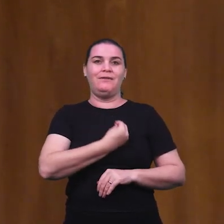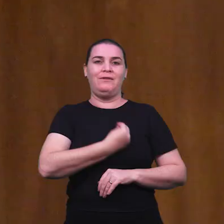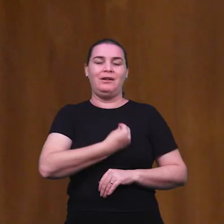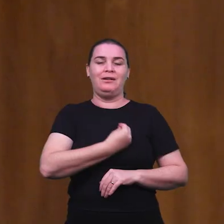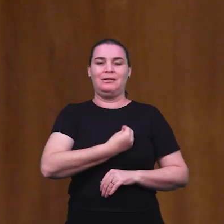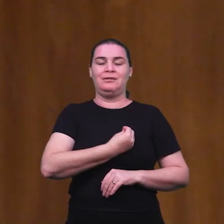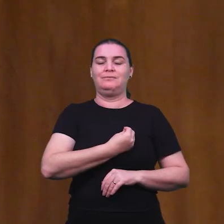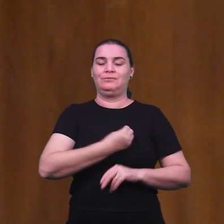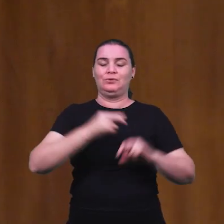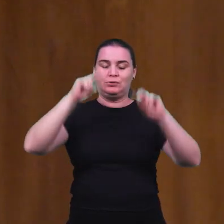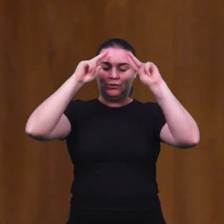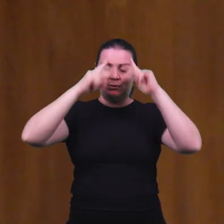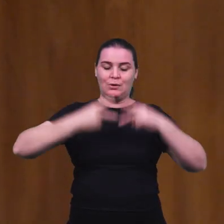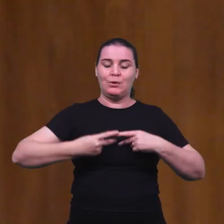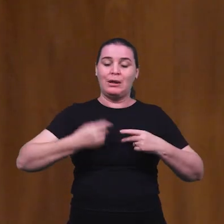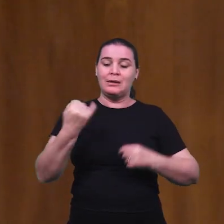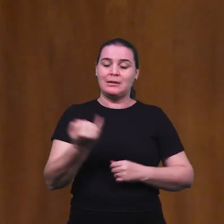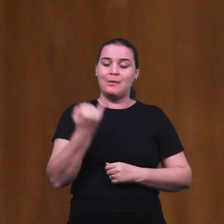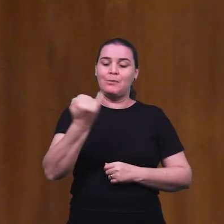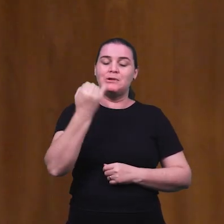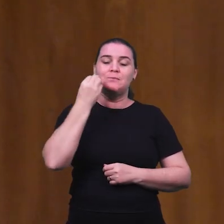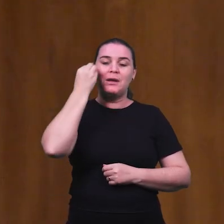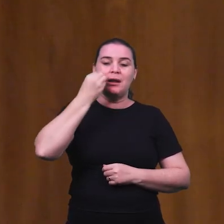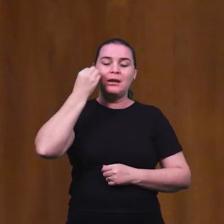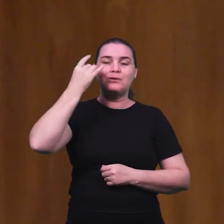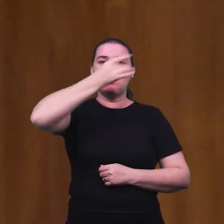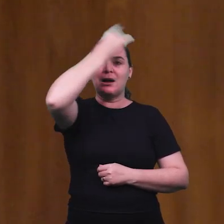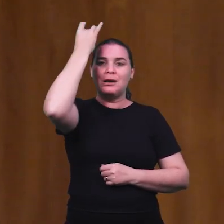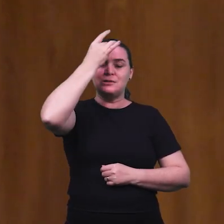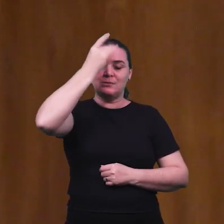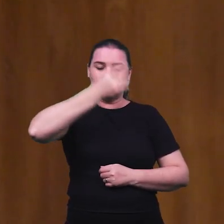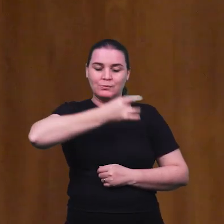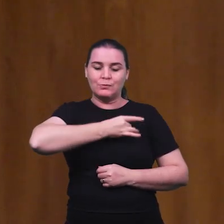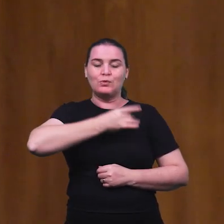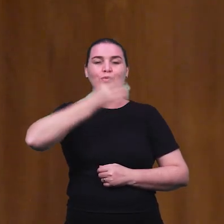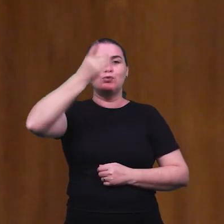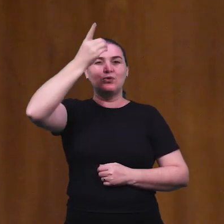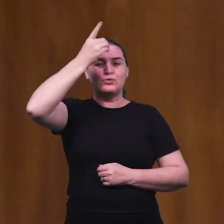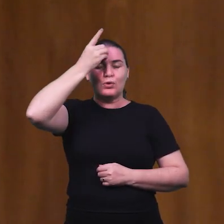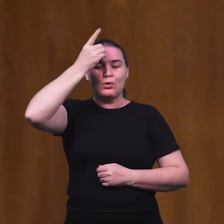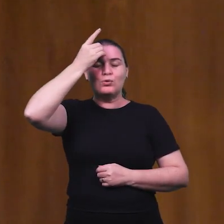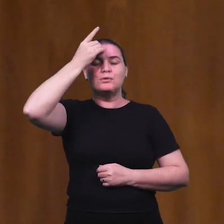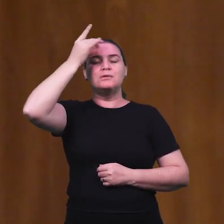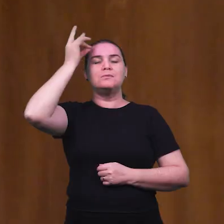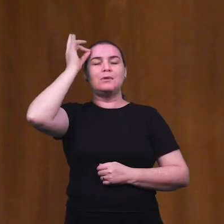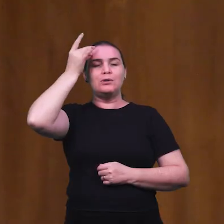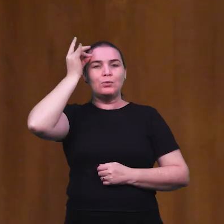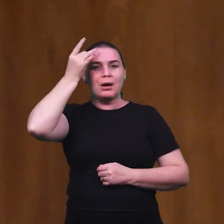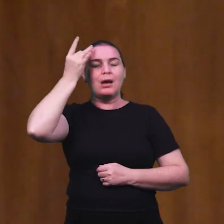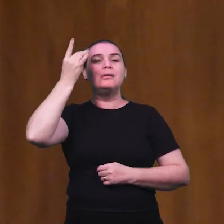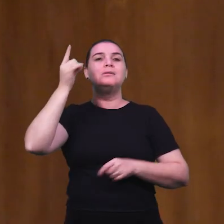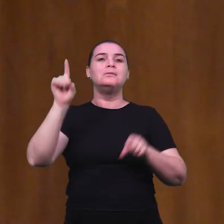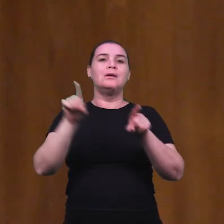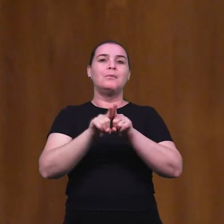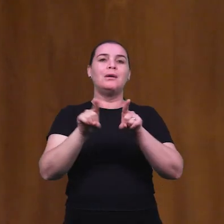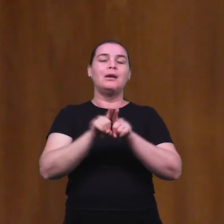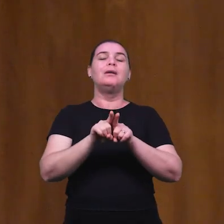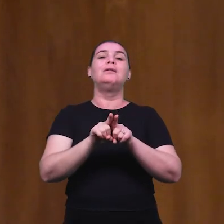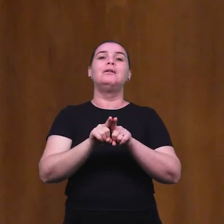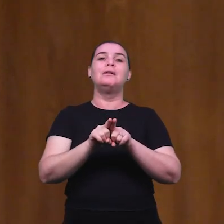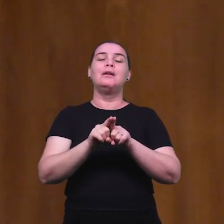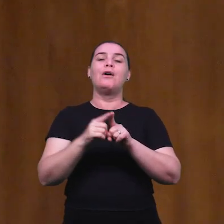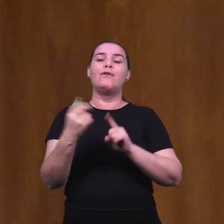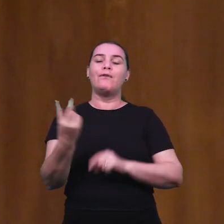batismo com o Espírito Santo, da experiência com os dons espirituais, da comunhão. Esse valor é precioso para